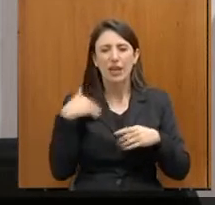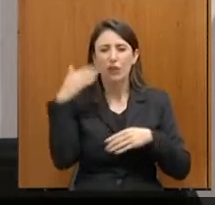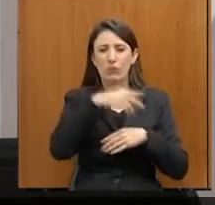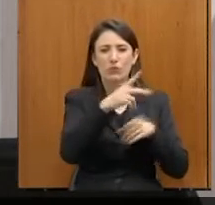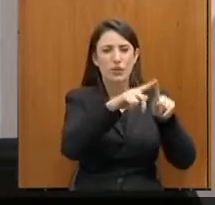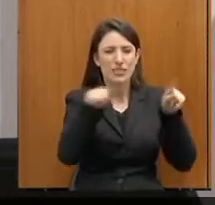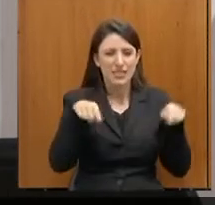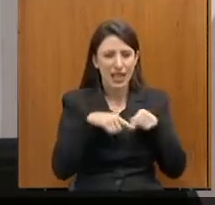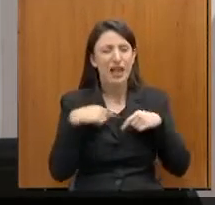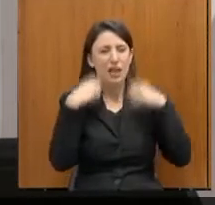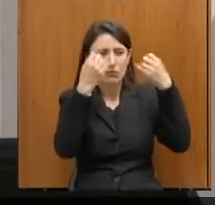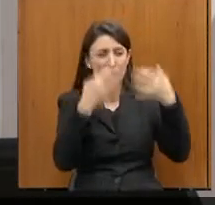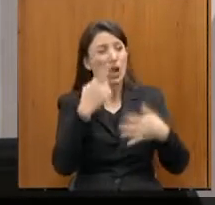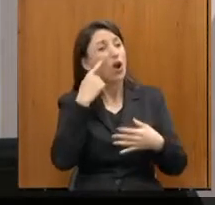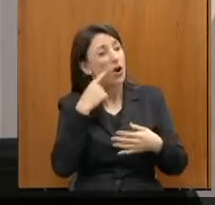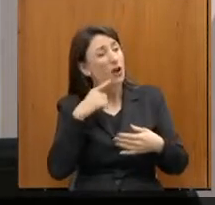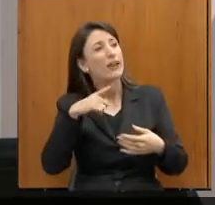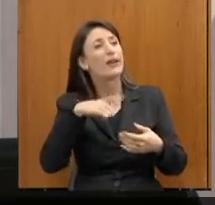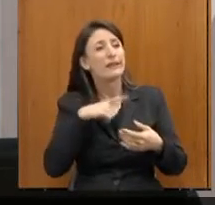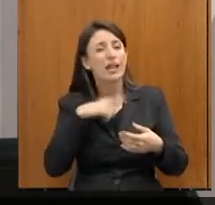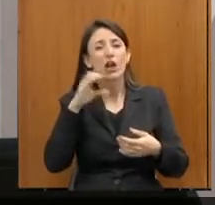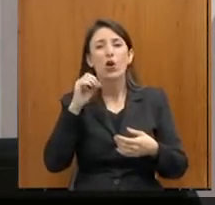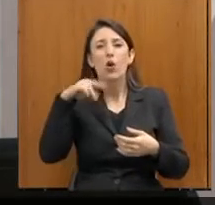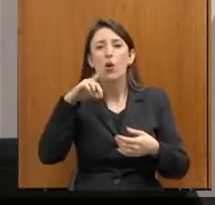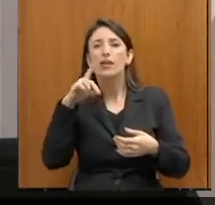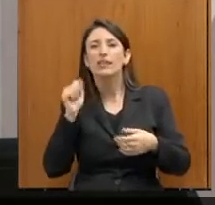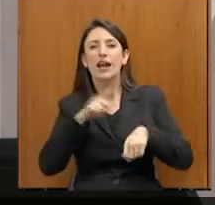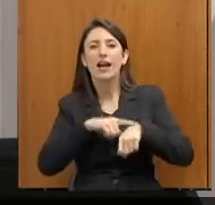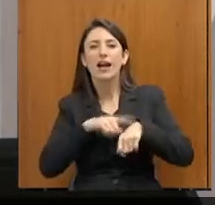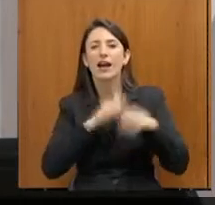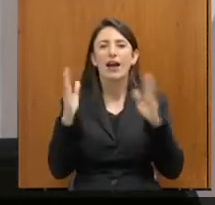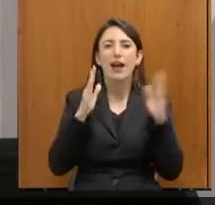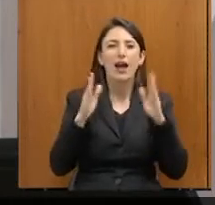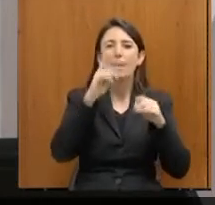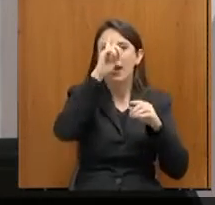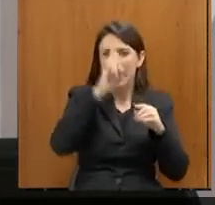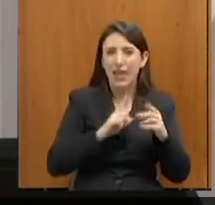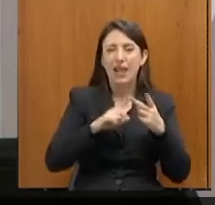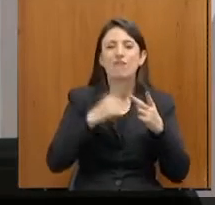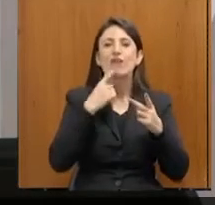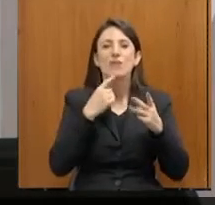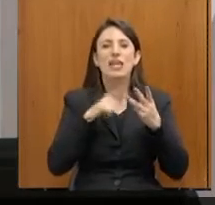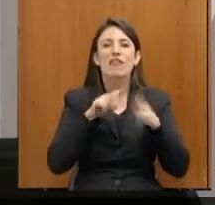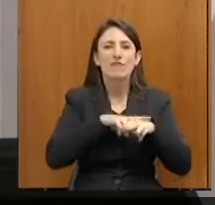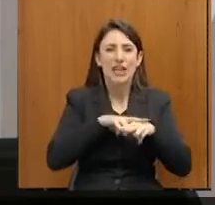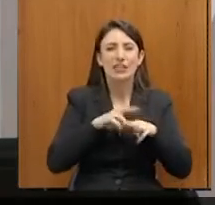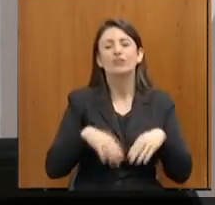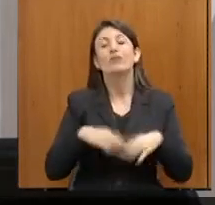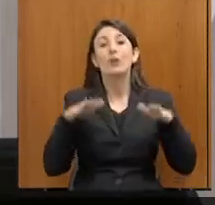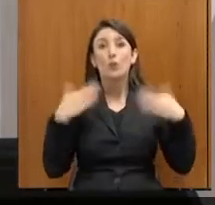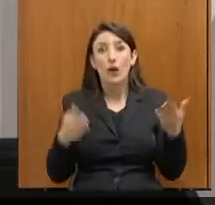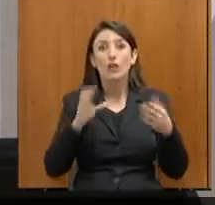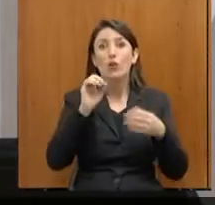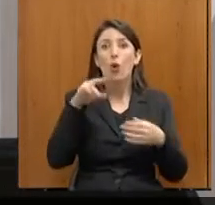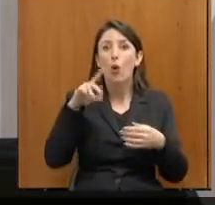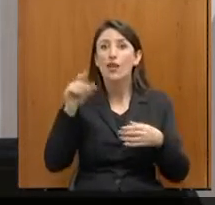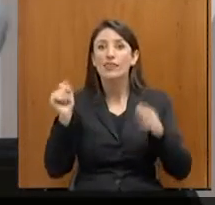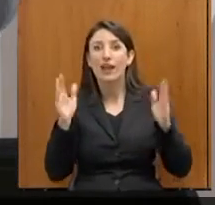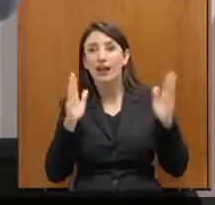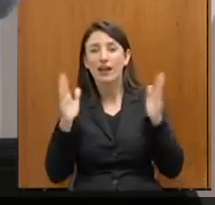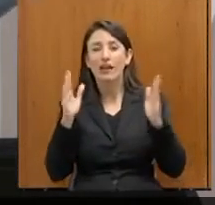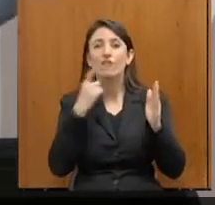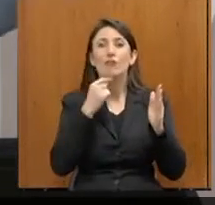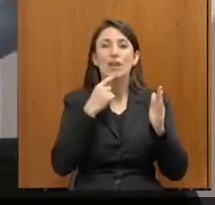e falei assim tá tendo a onda amarela onda vermelha e a Onda Onda Verde chegava na onda vermelha fechada tudo aí